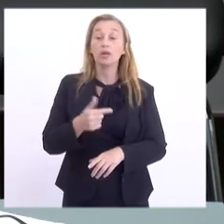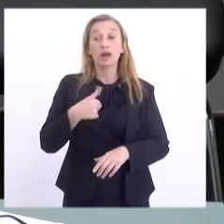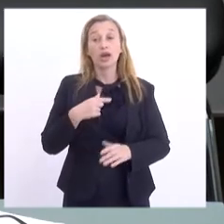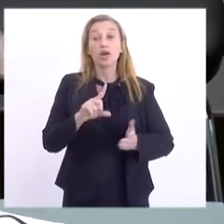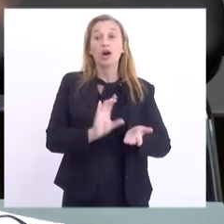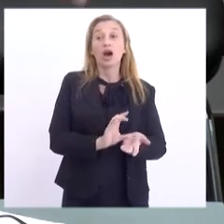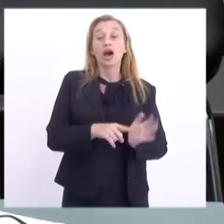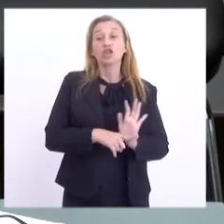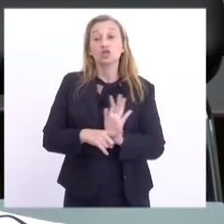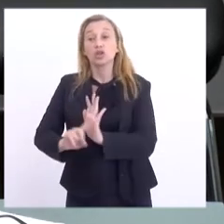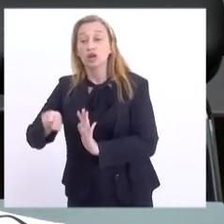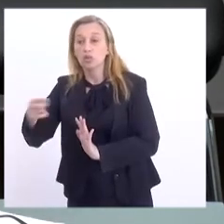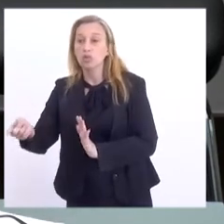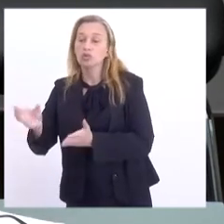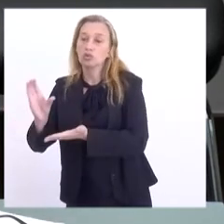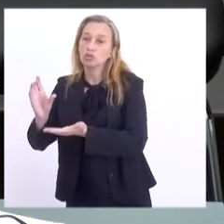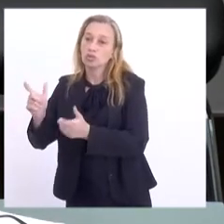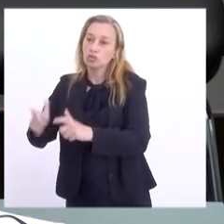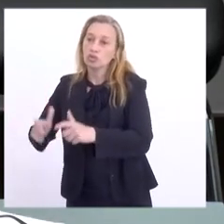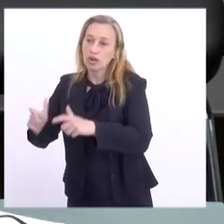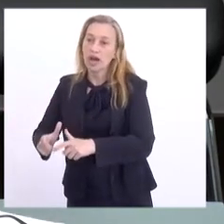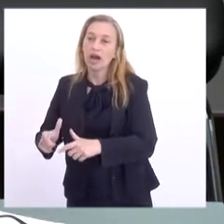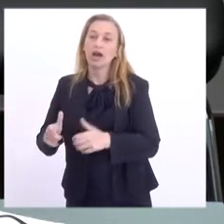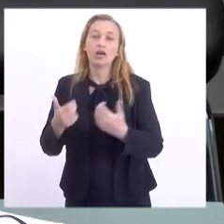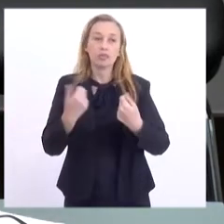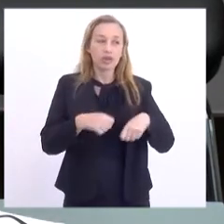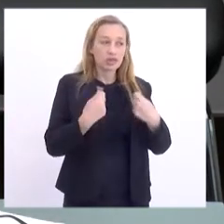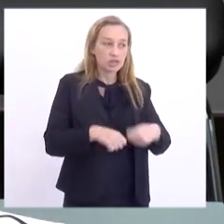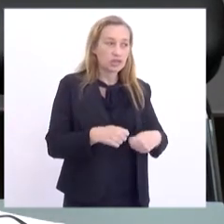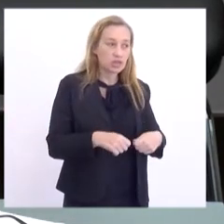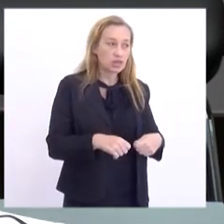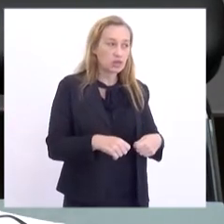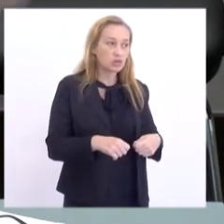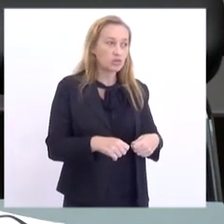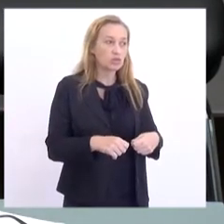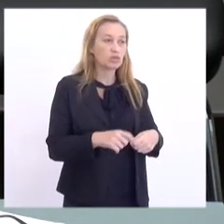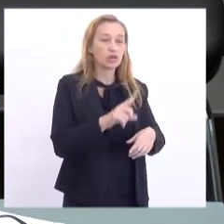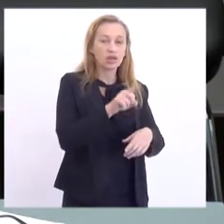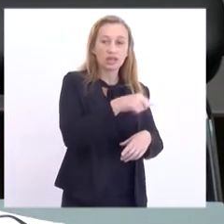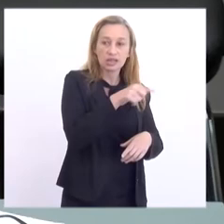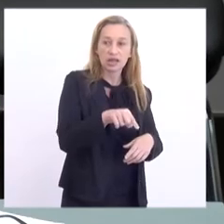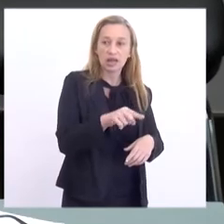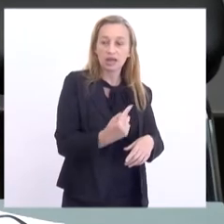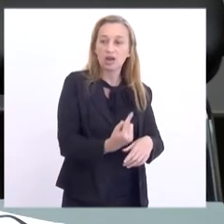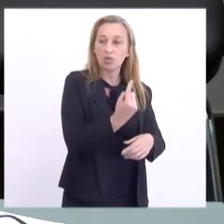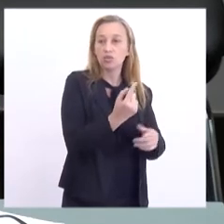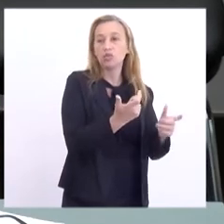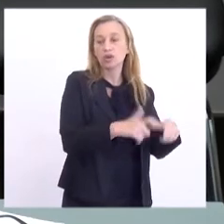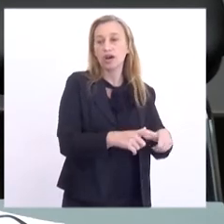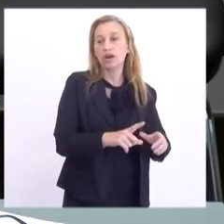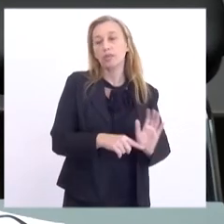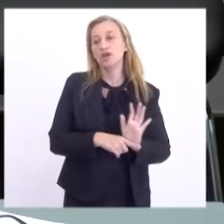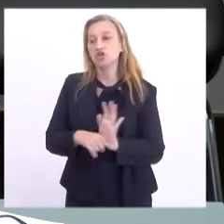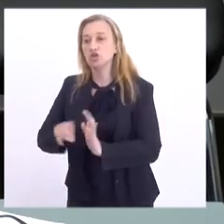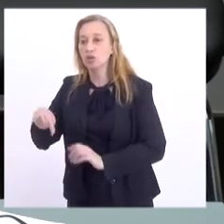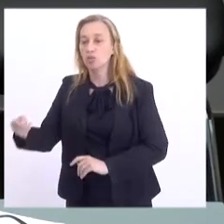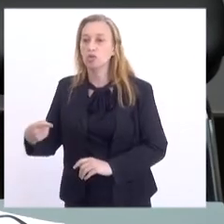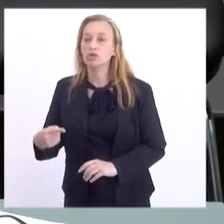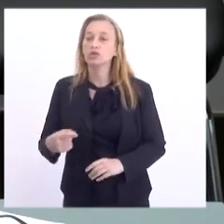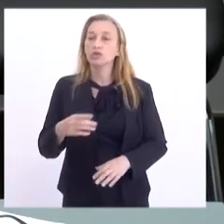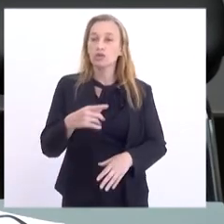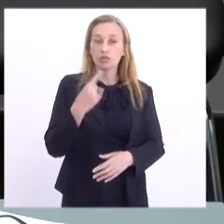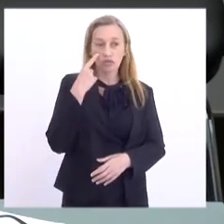outro lugar eu tenho que fazer com que alguém abra mão do que do que ele tem tem que ser cancelado um lugar o suplemento aqui então quando eu tenho uma prioridade